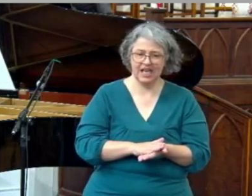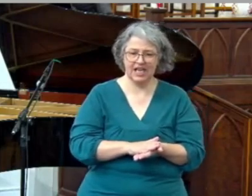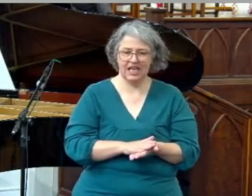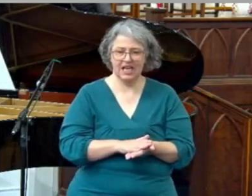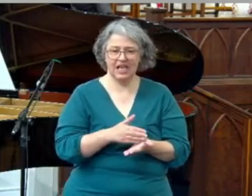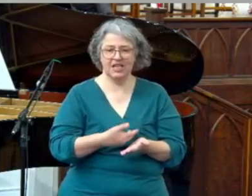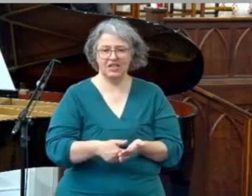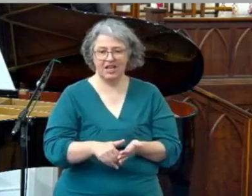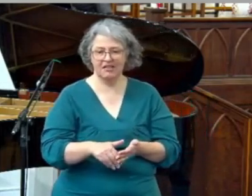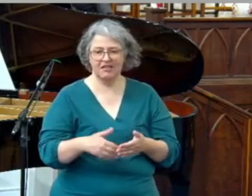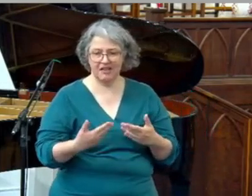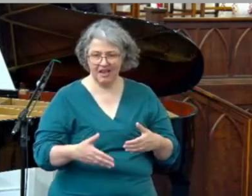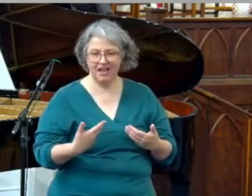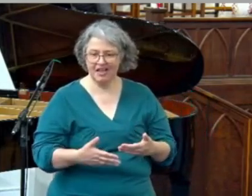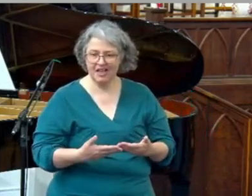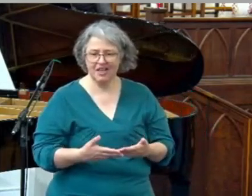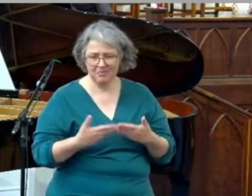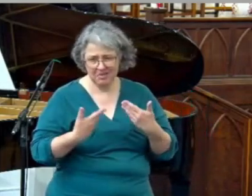O texto nos ensina